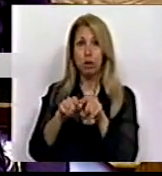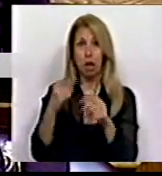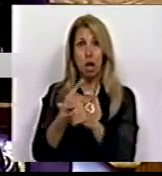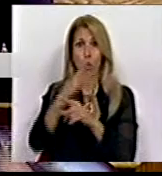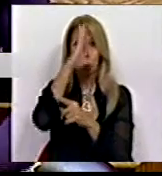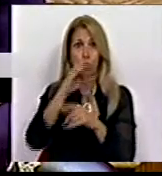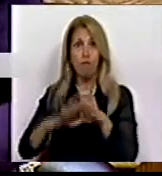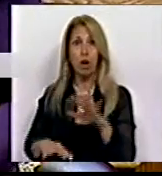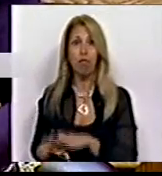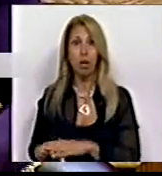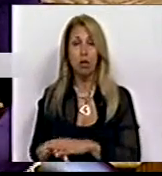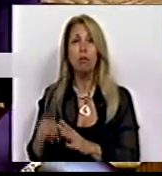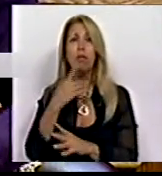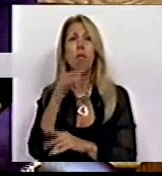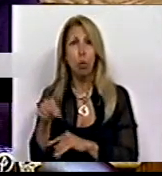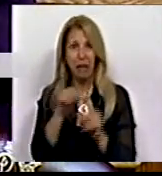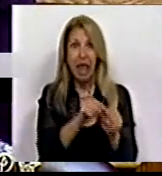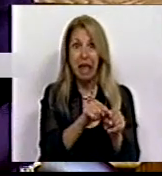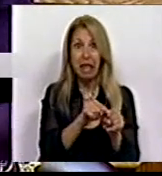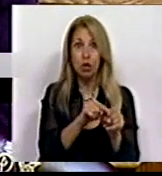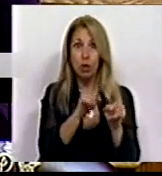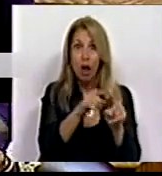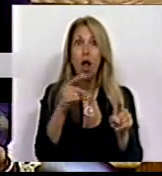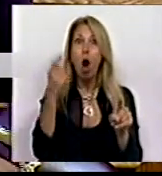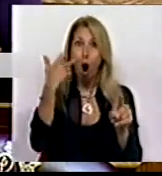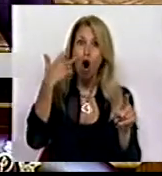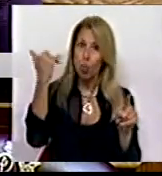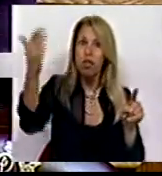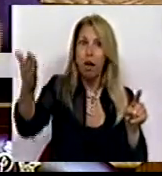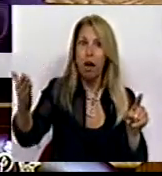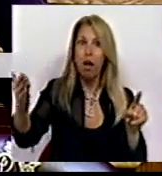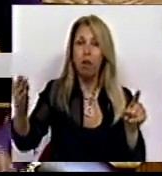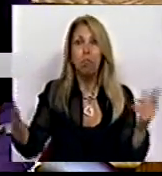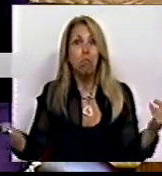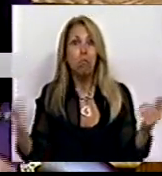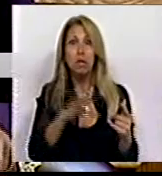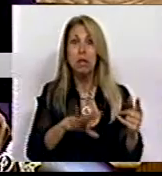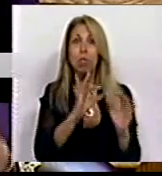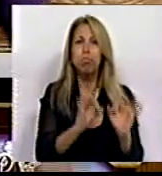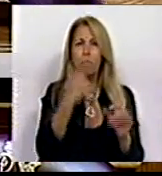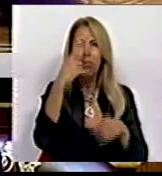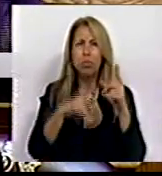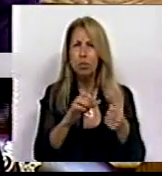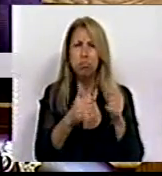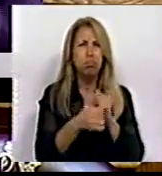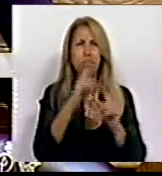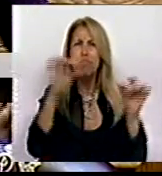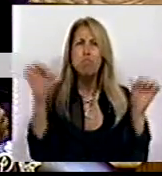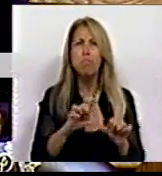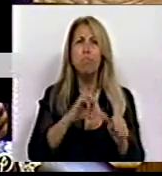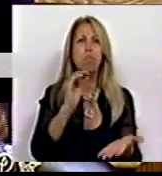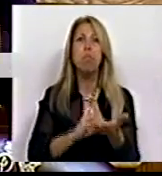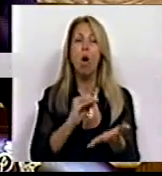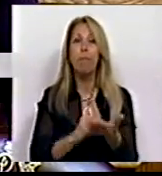por este Governo, se é isto que tem orgulho, se é nesta situação concreta, nas pessoas cada vez mais pobres, nas pessoas que cada vez têm